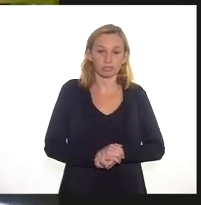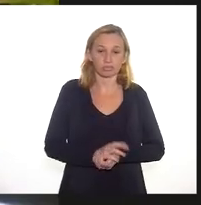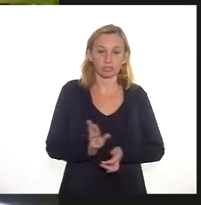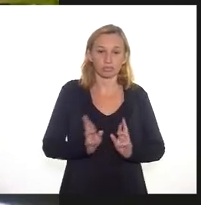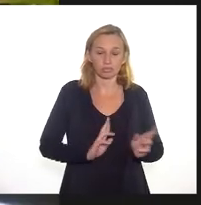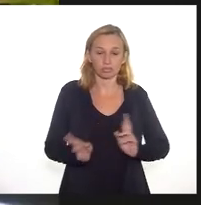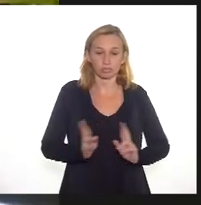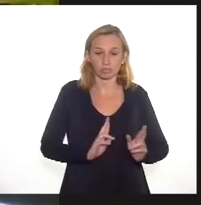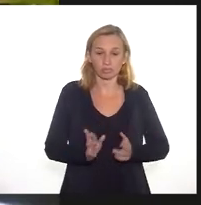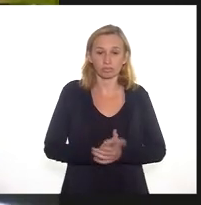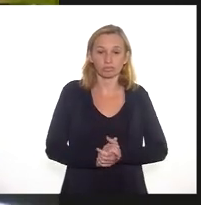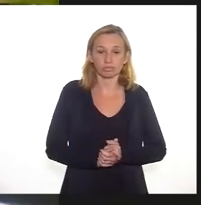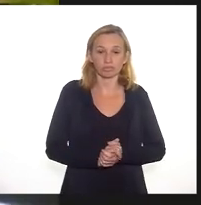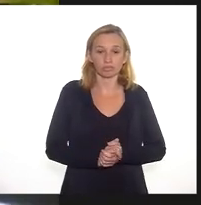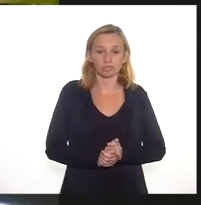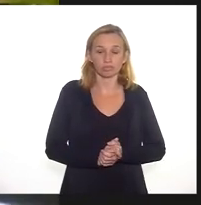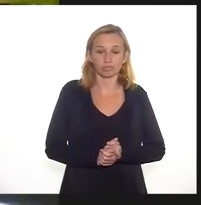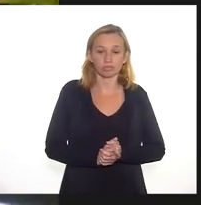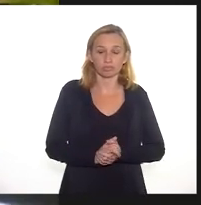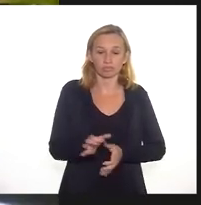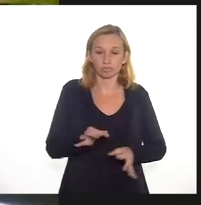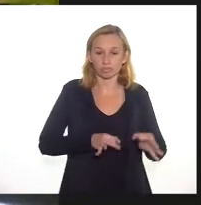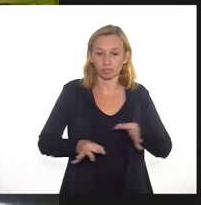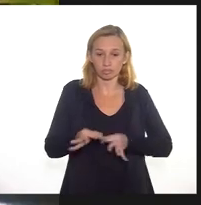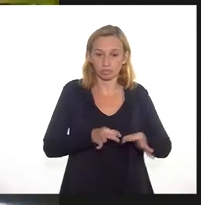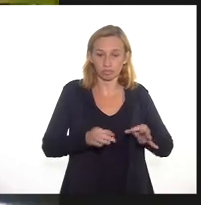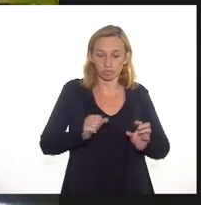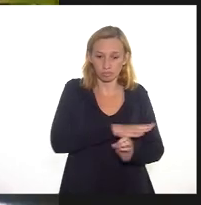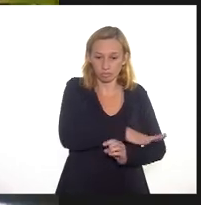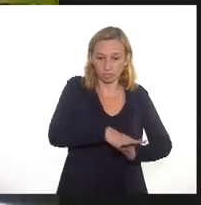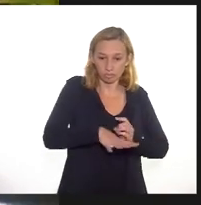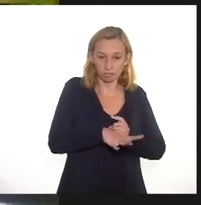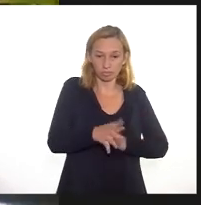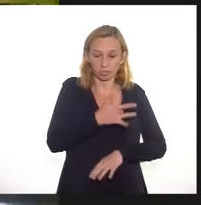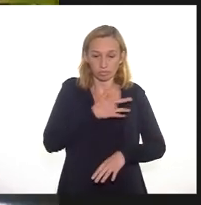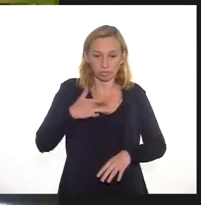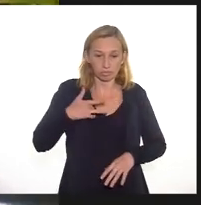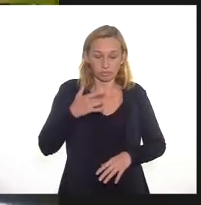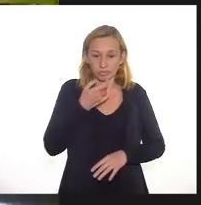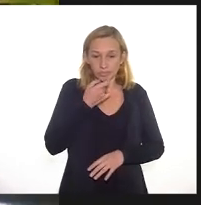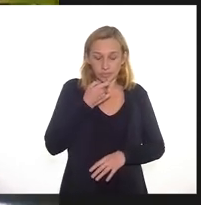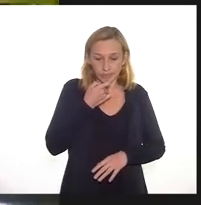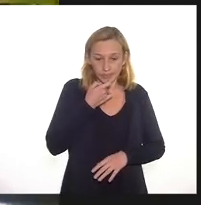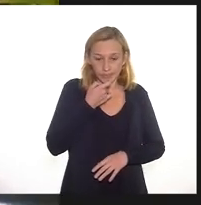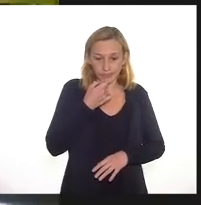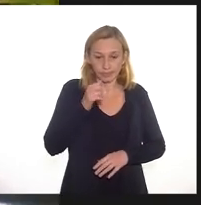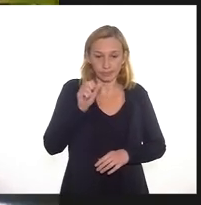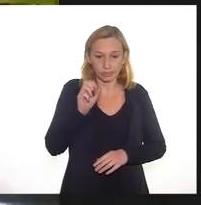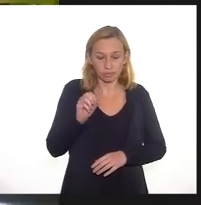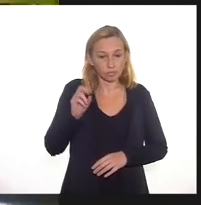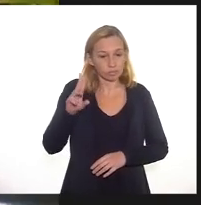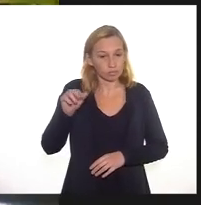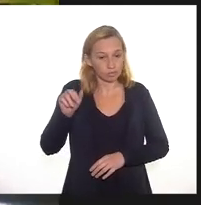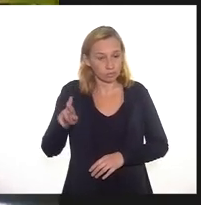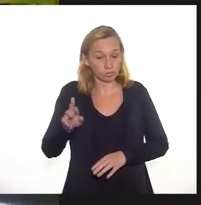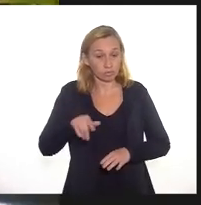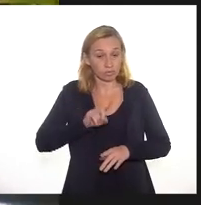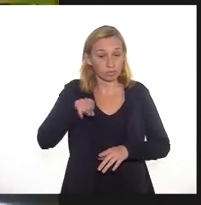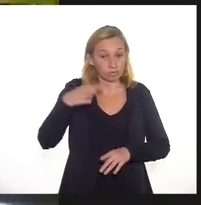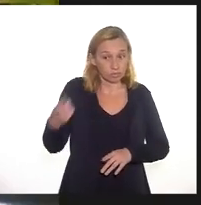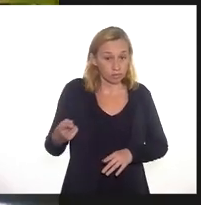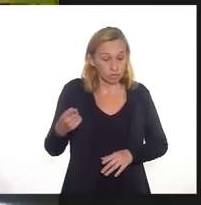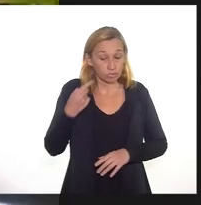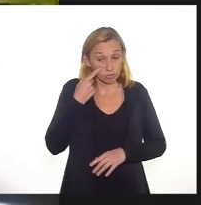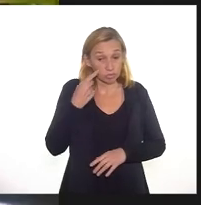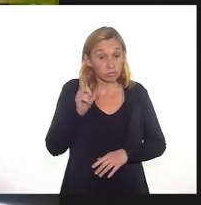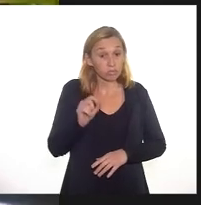relação às organizações sociais da saúde, a Unir, entre outras,